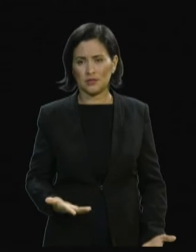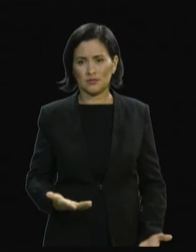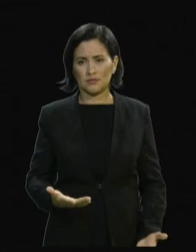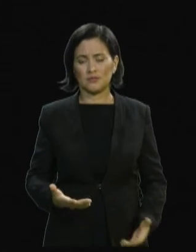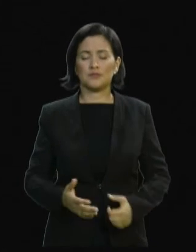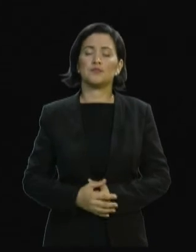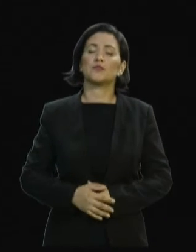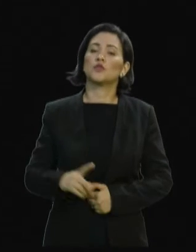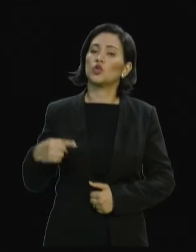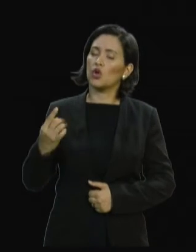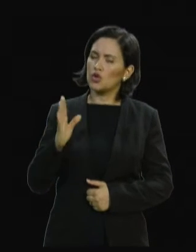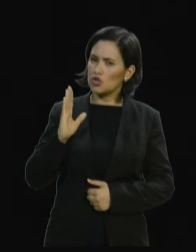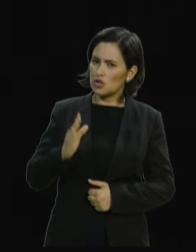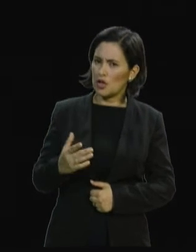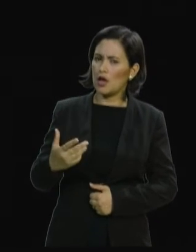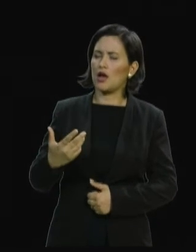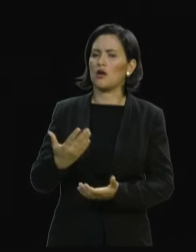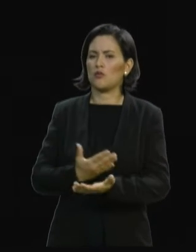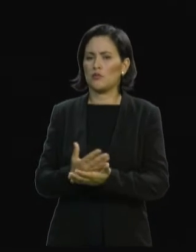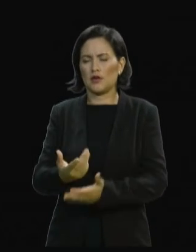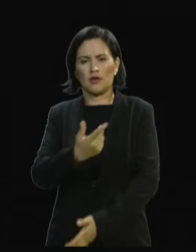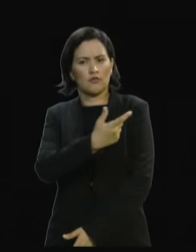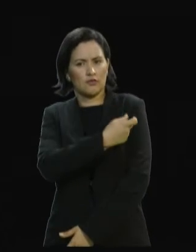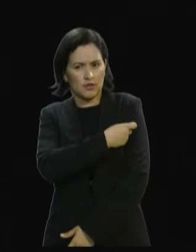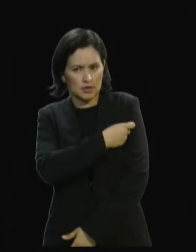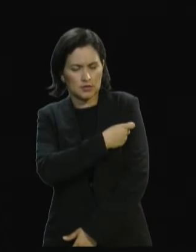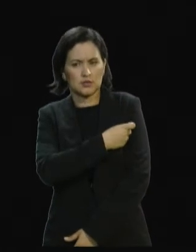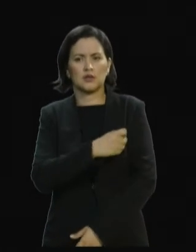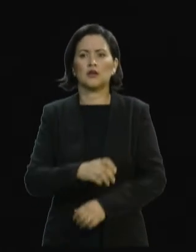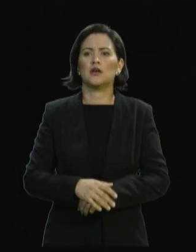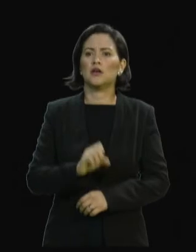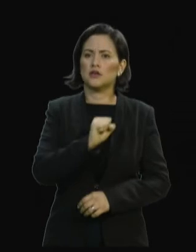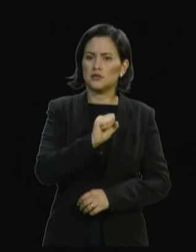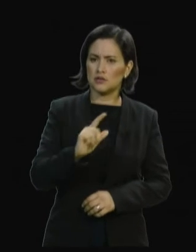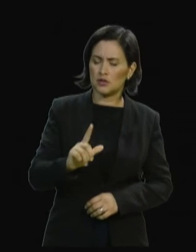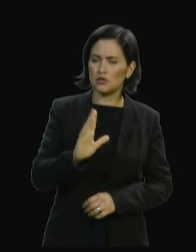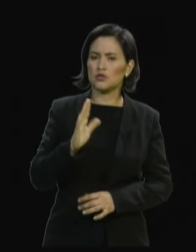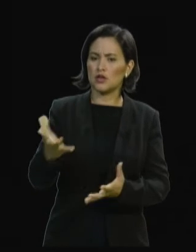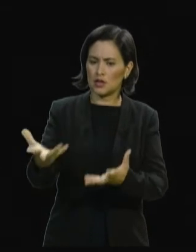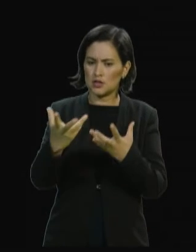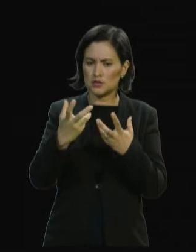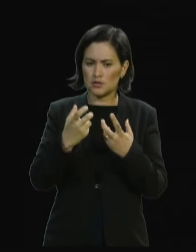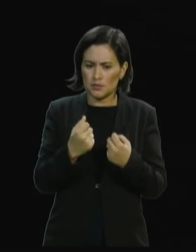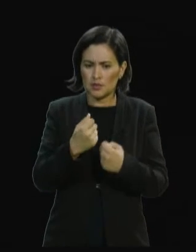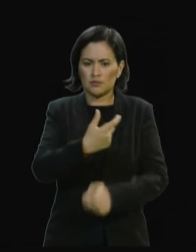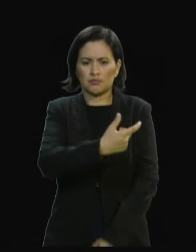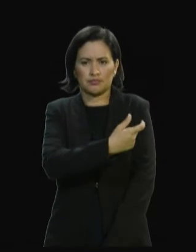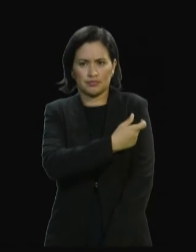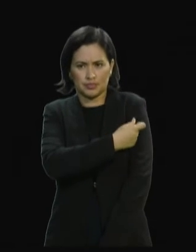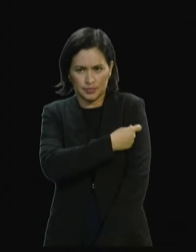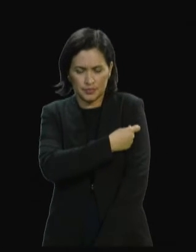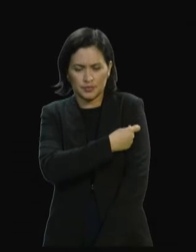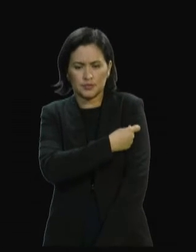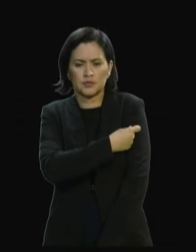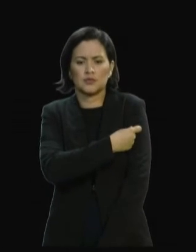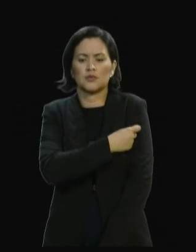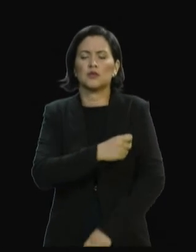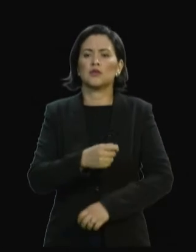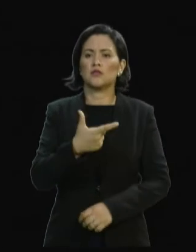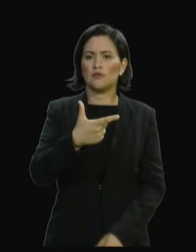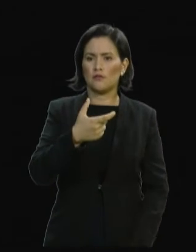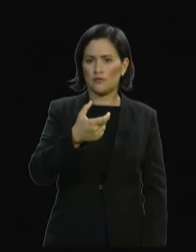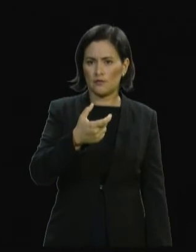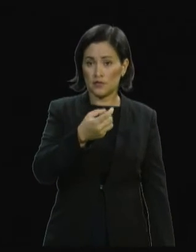né? Até um gesto louvável do ministro Queiroga, que mandou para São Luís